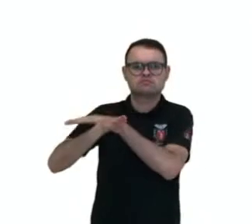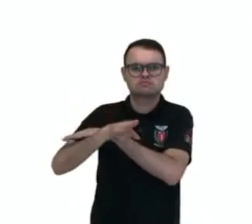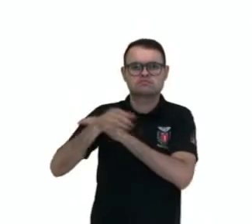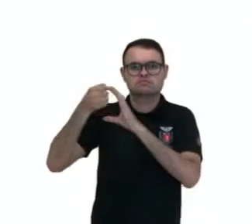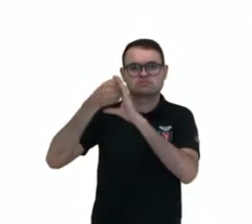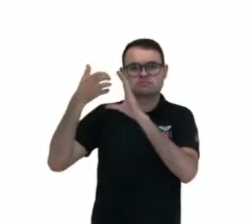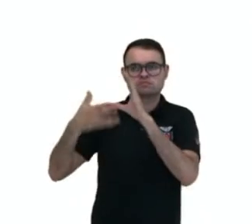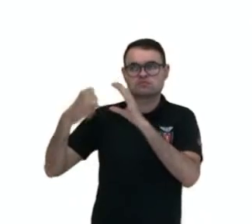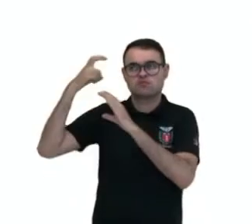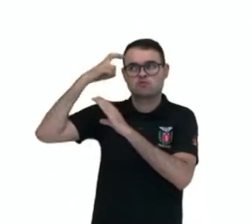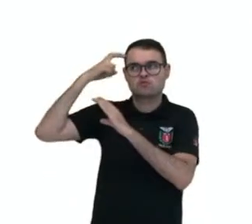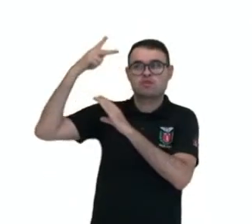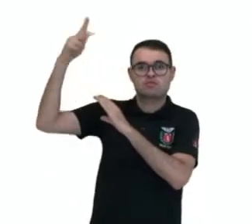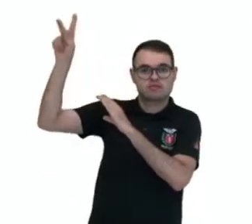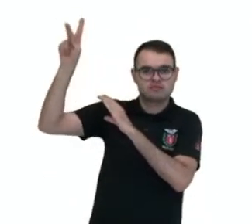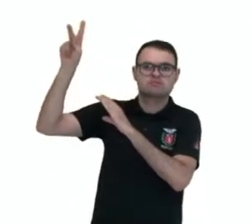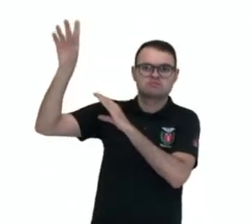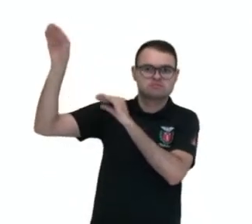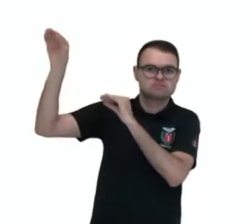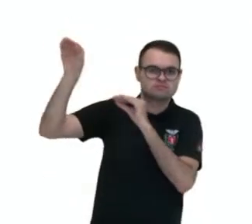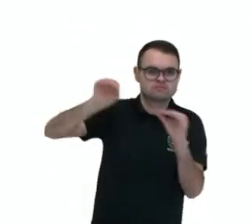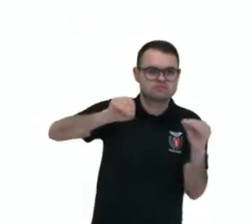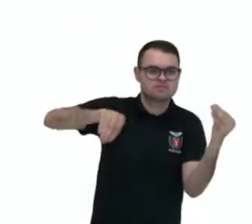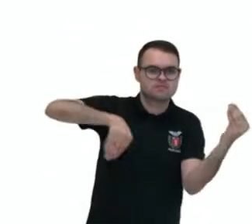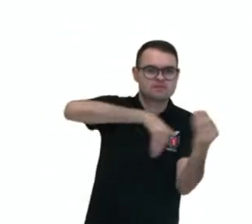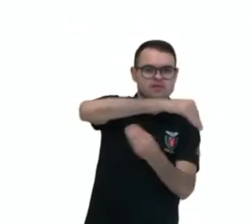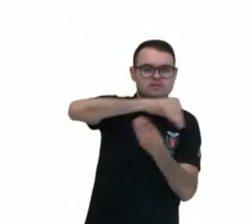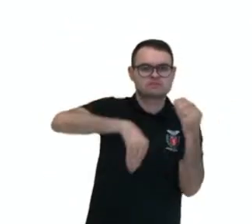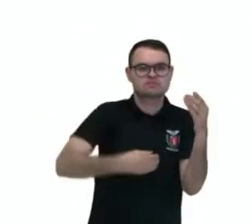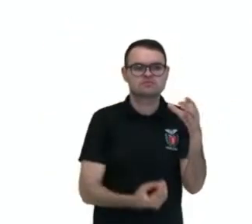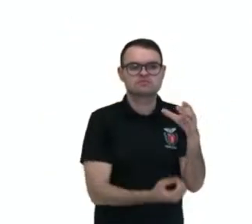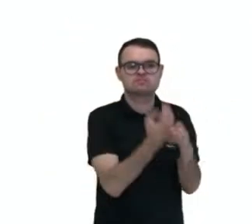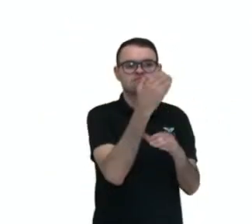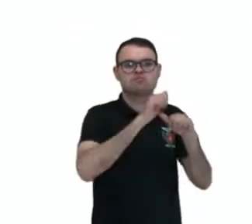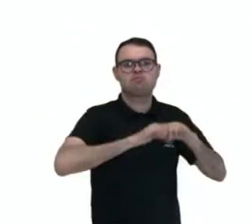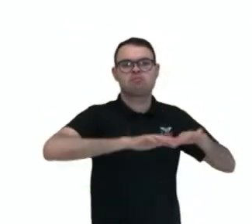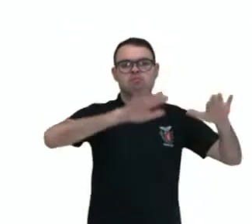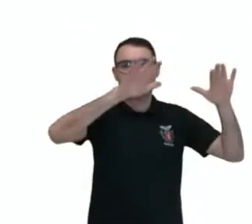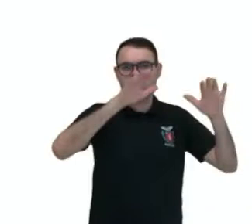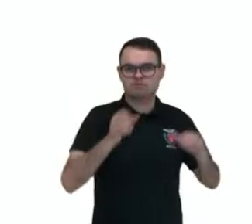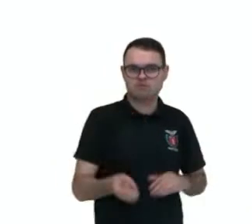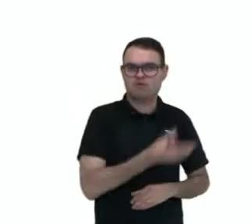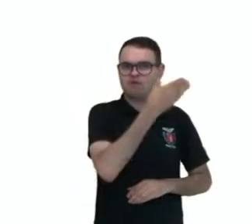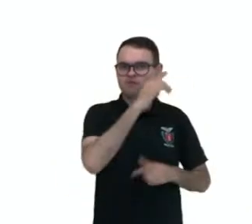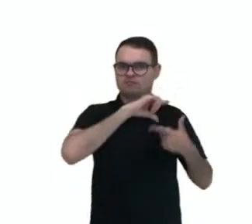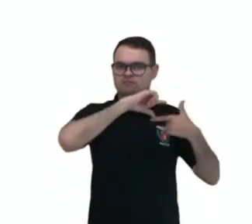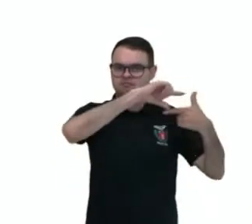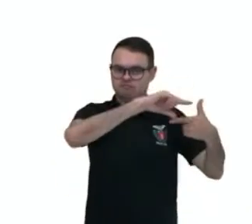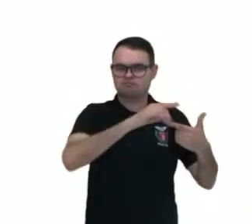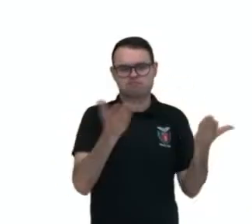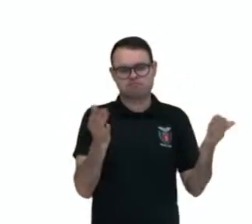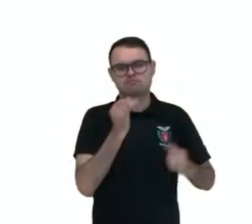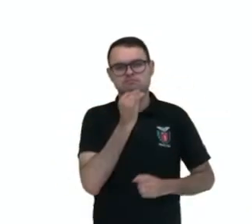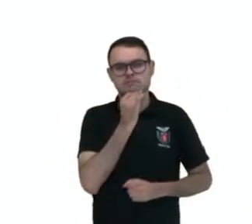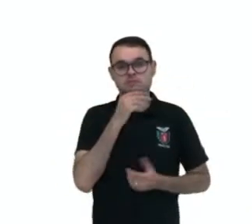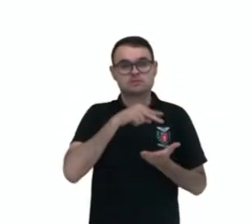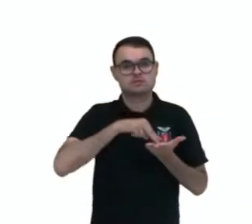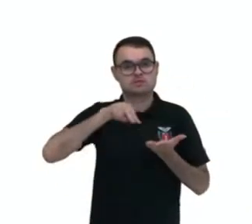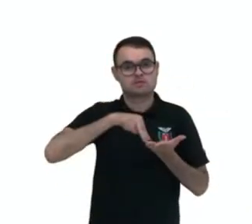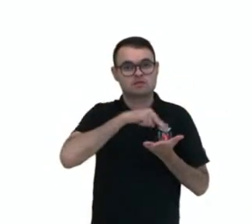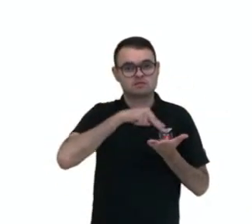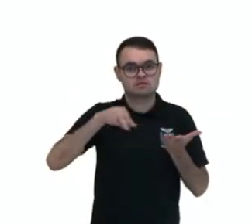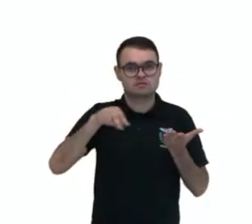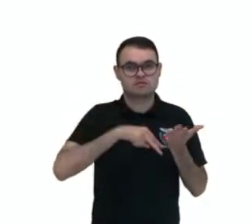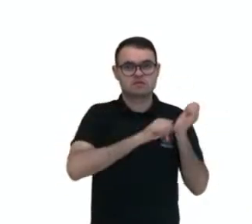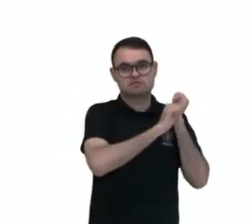características culturais que, mesclados aos nativos, deram fruto às tradições da cultura atual. Uma delas são as danças. O